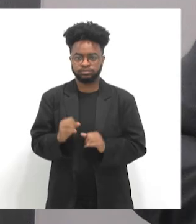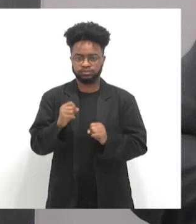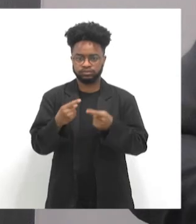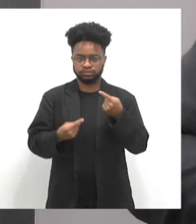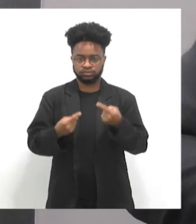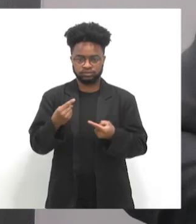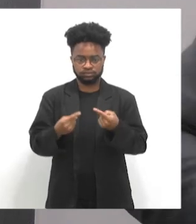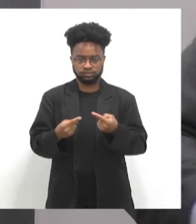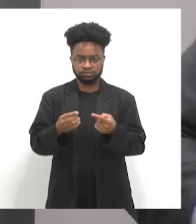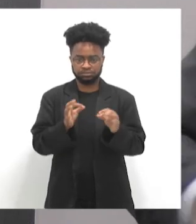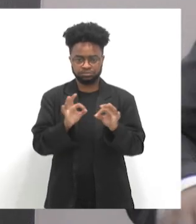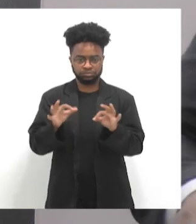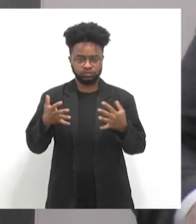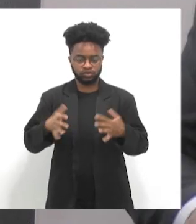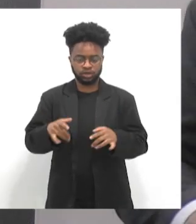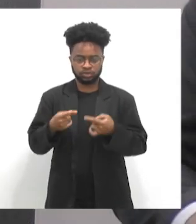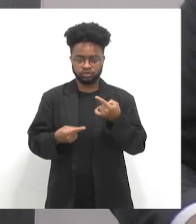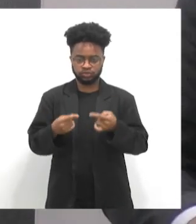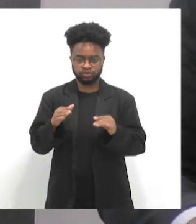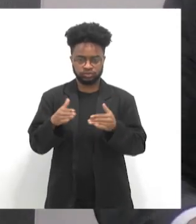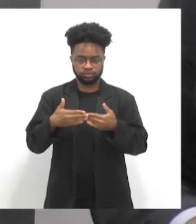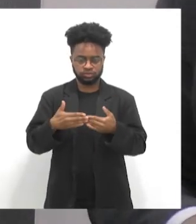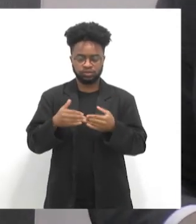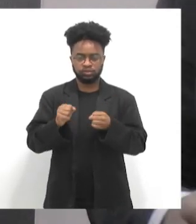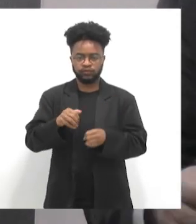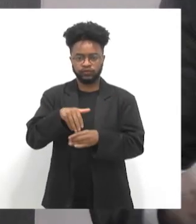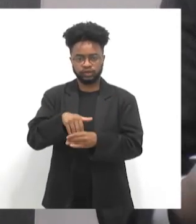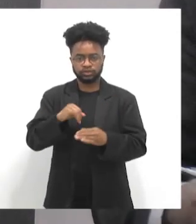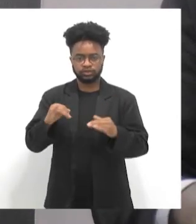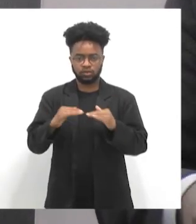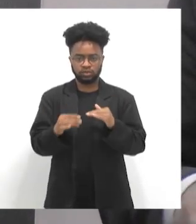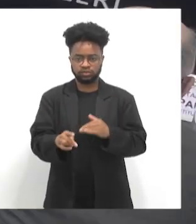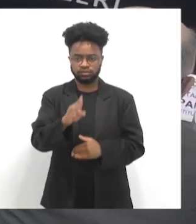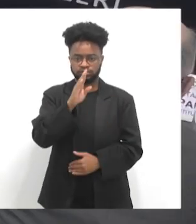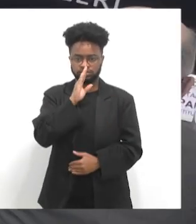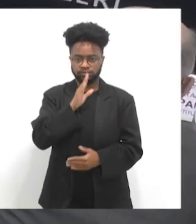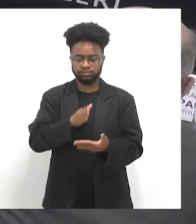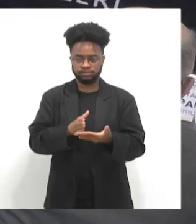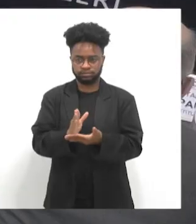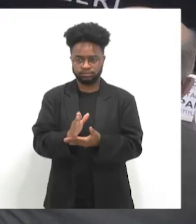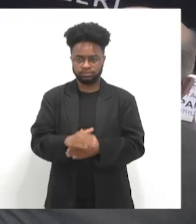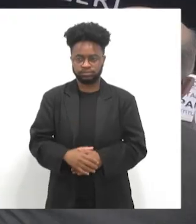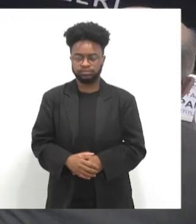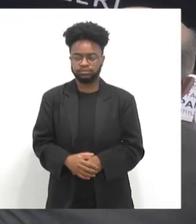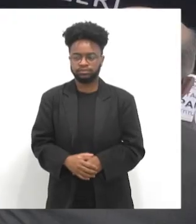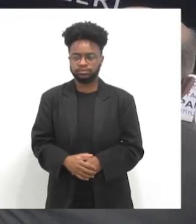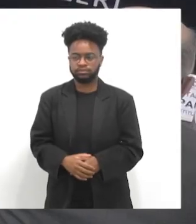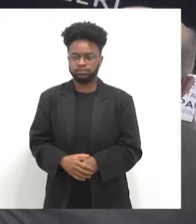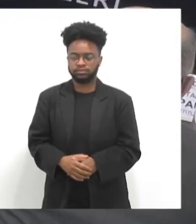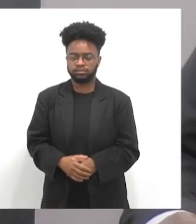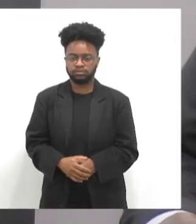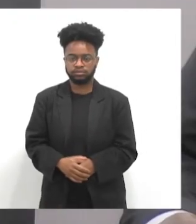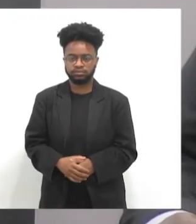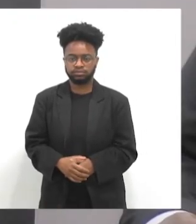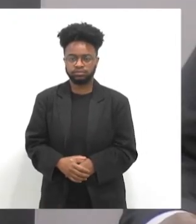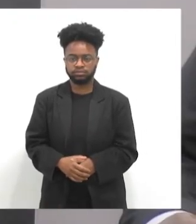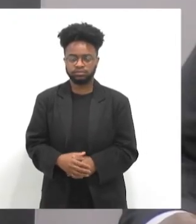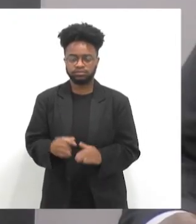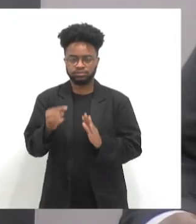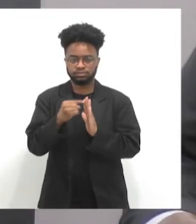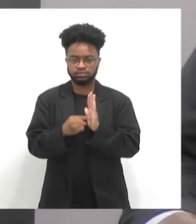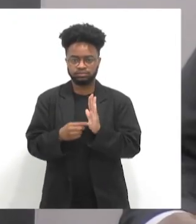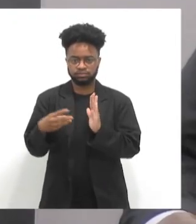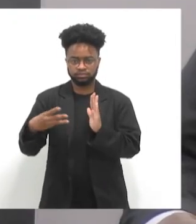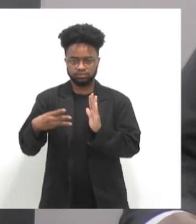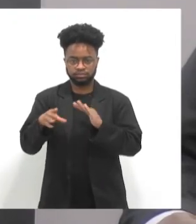discussão? Não havendo quem queira discutir, em votação, os senhores que aprovam permaneçam como estão. Aprovado. Item 3, emendas ao